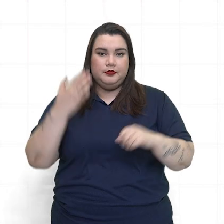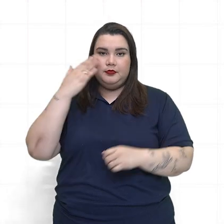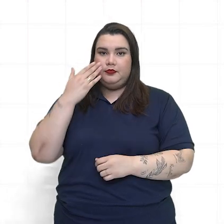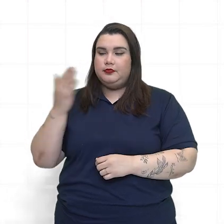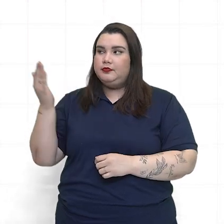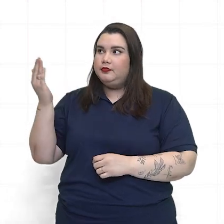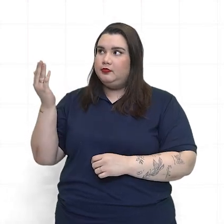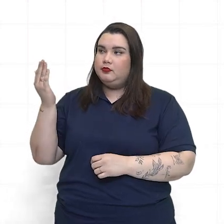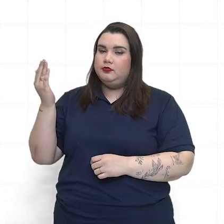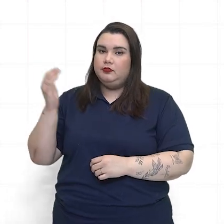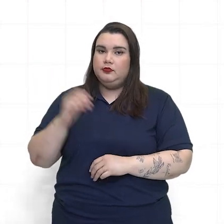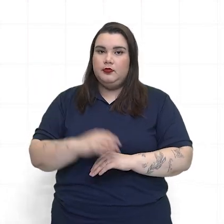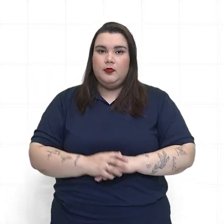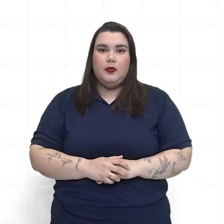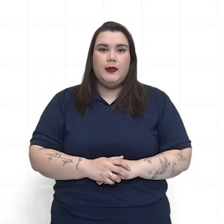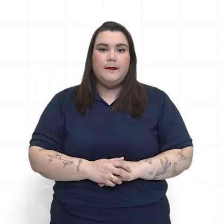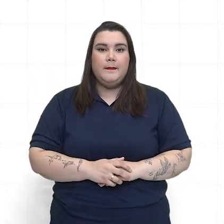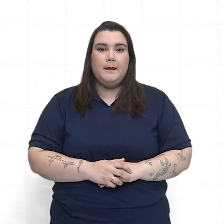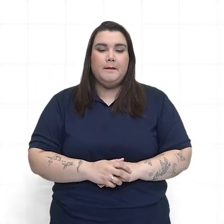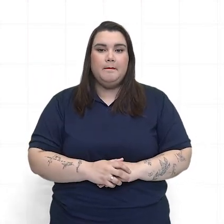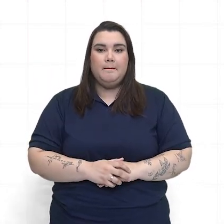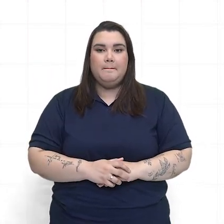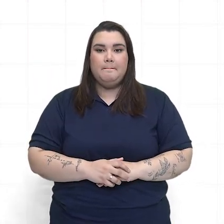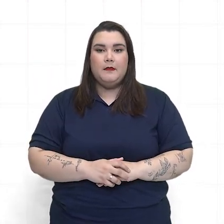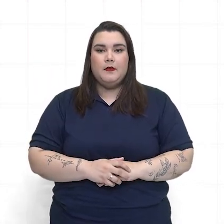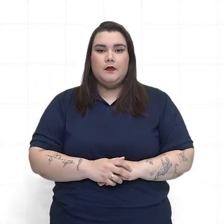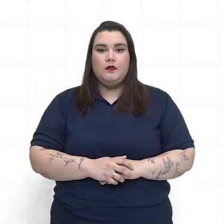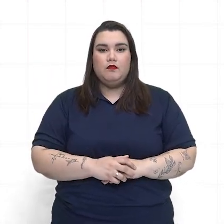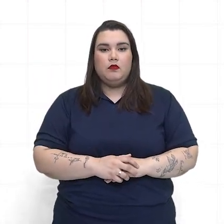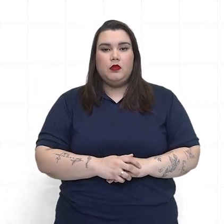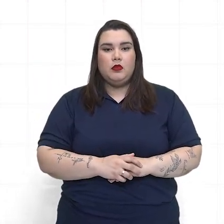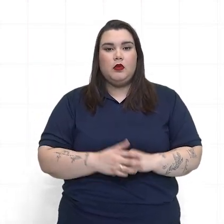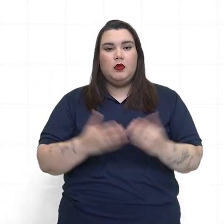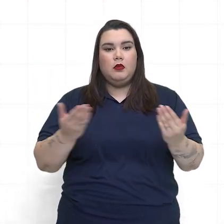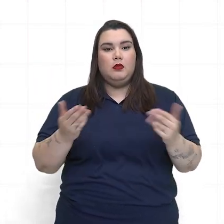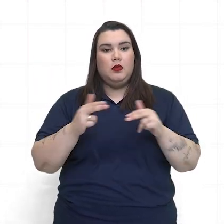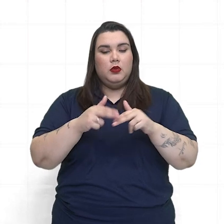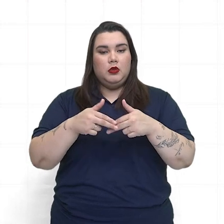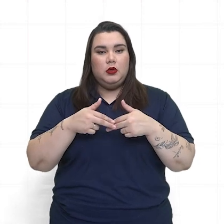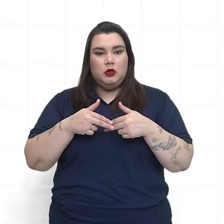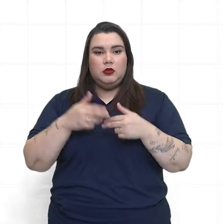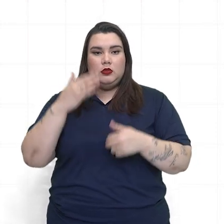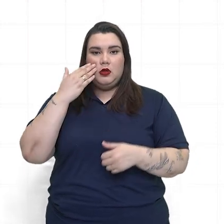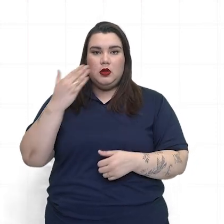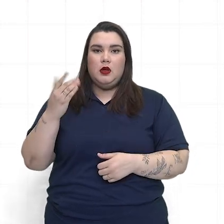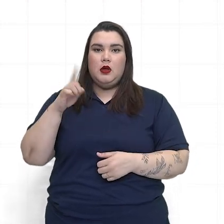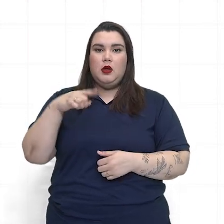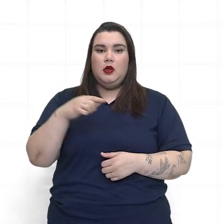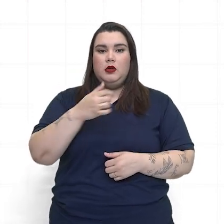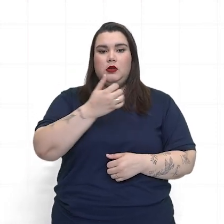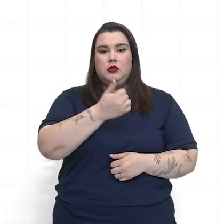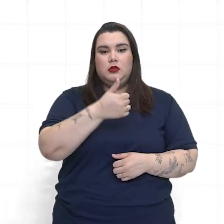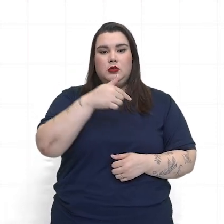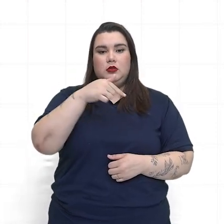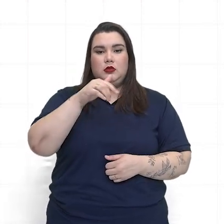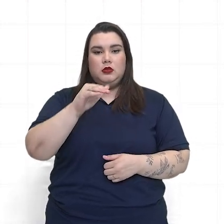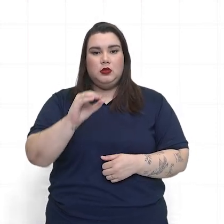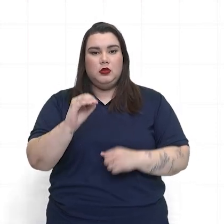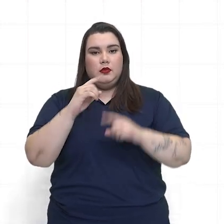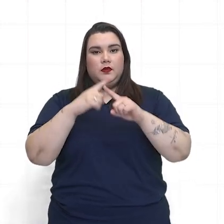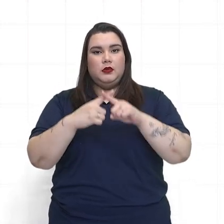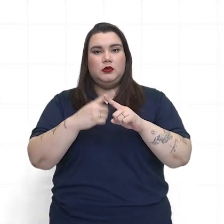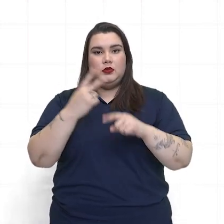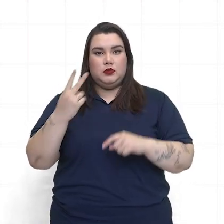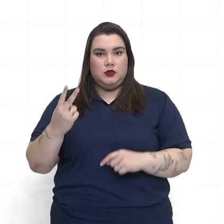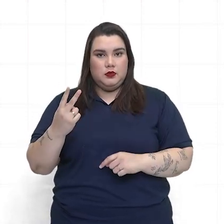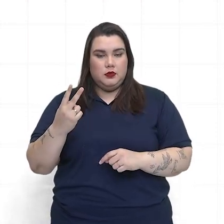Ó, o dobro da outra parte. Por isso que, então, olha, você vai pegar esse